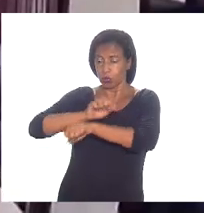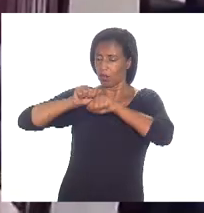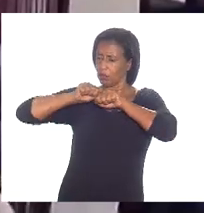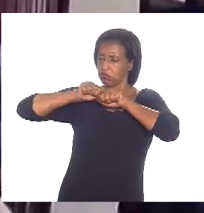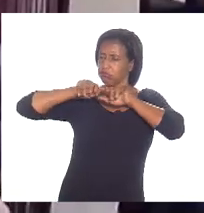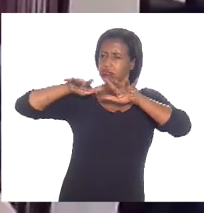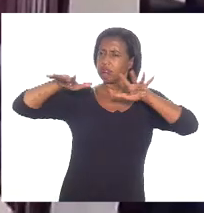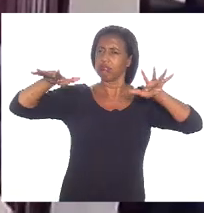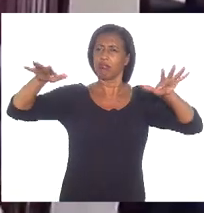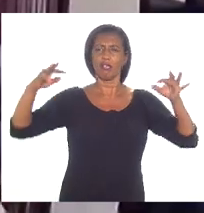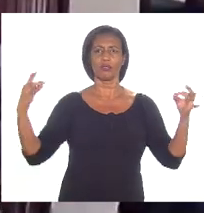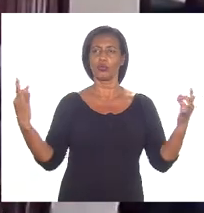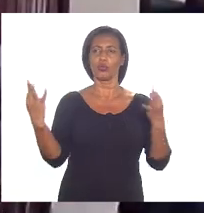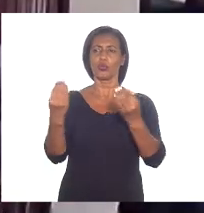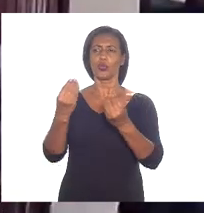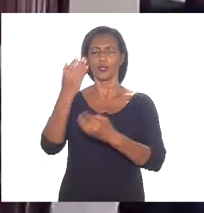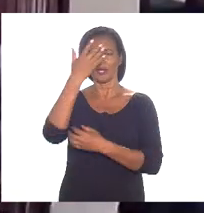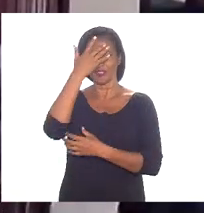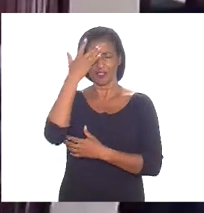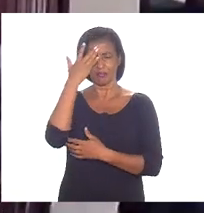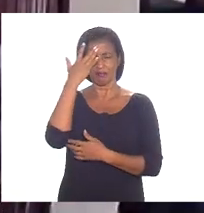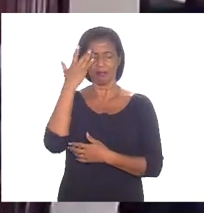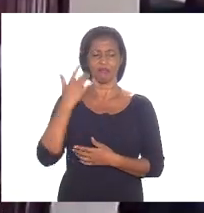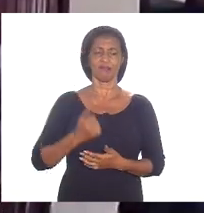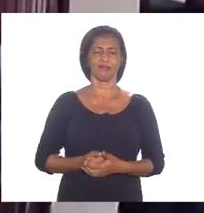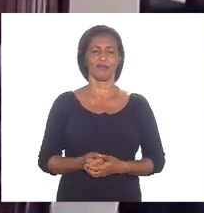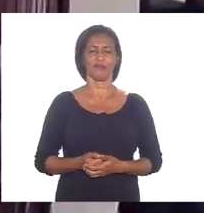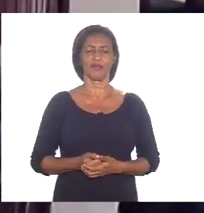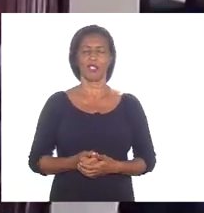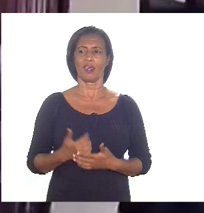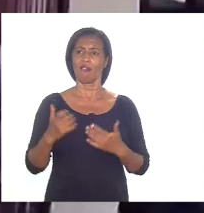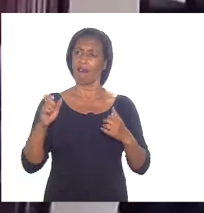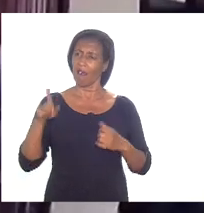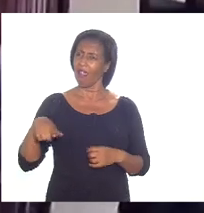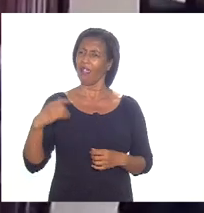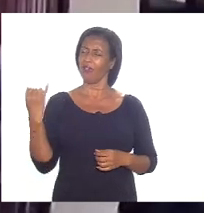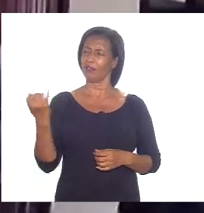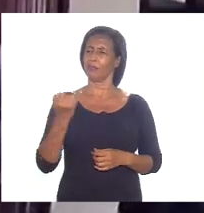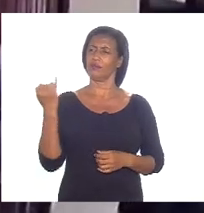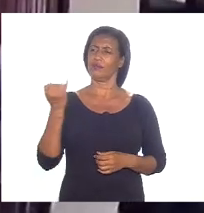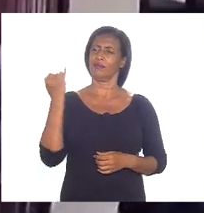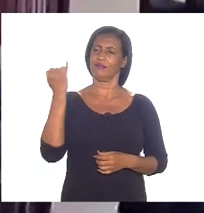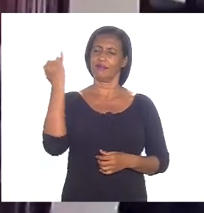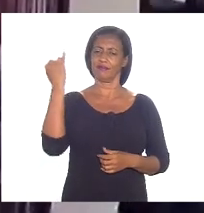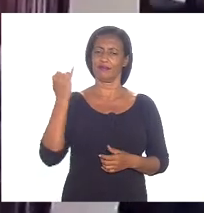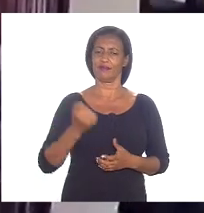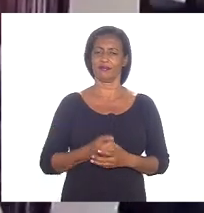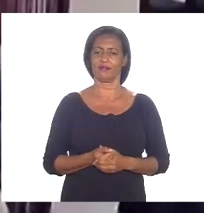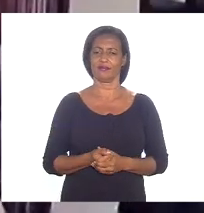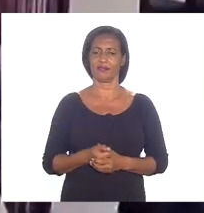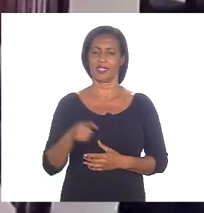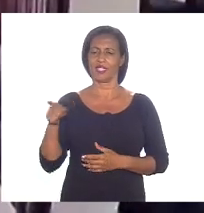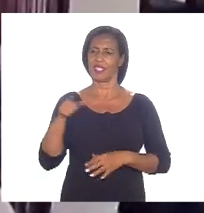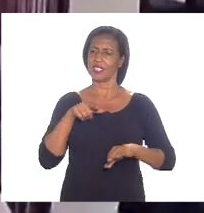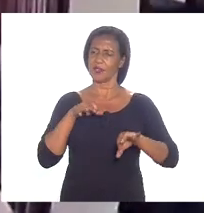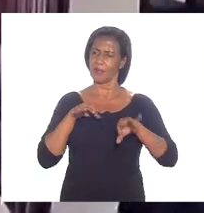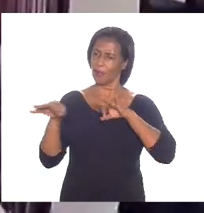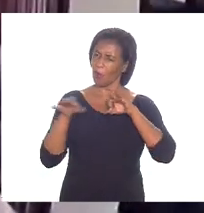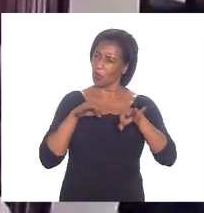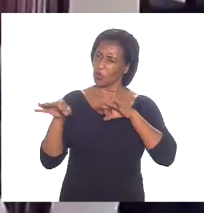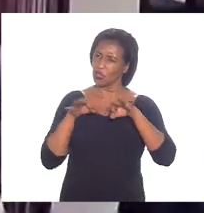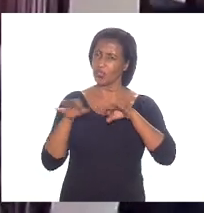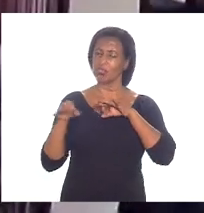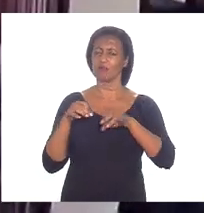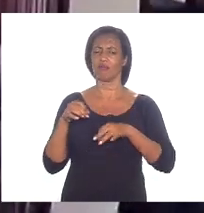a todas. De maneira que é importantíssimo este projeto que nós